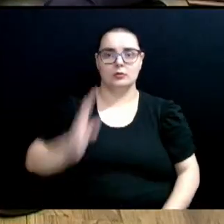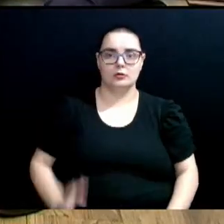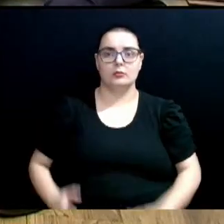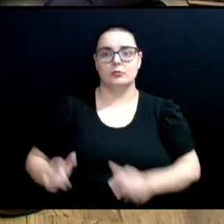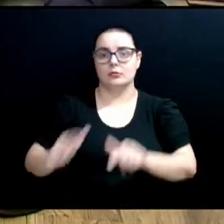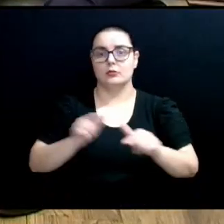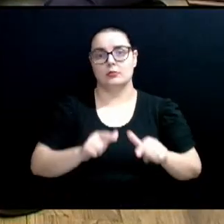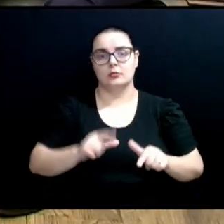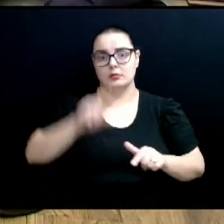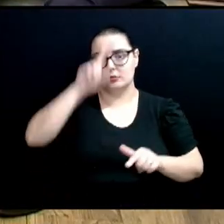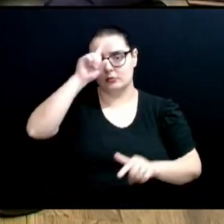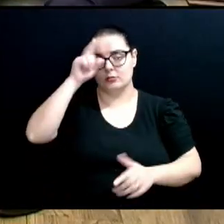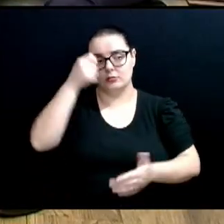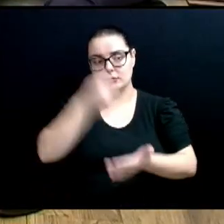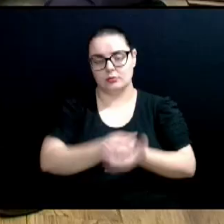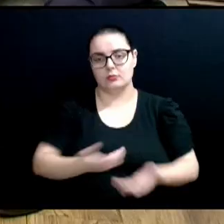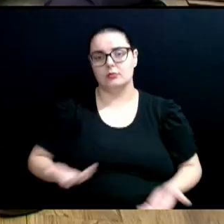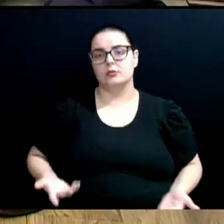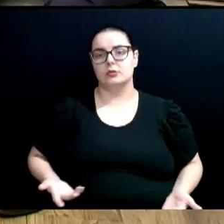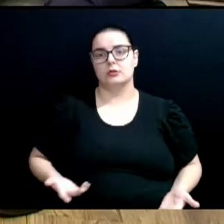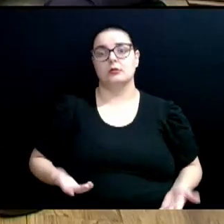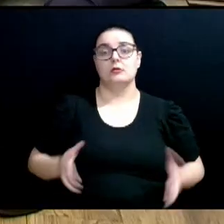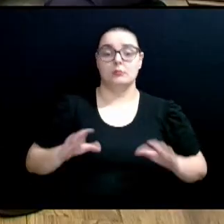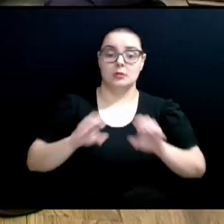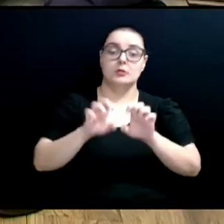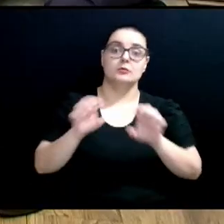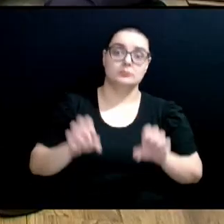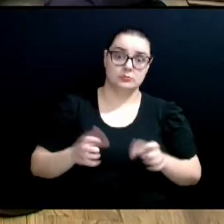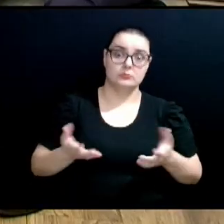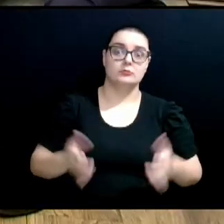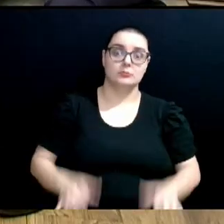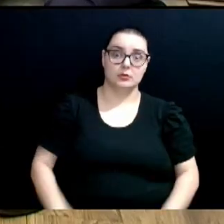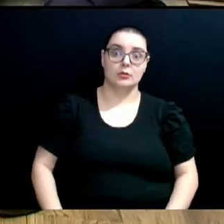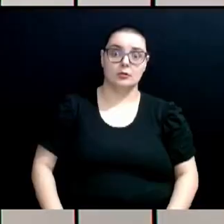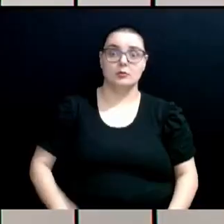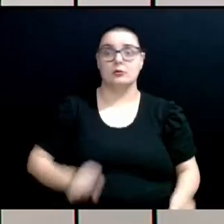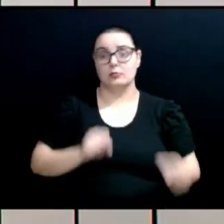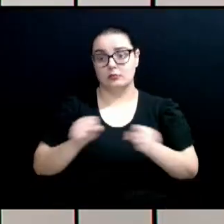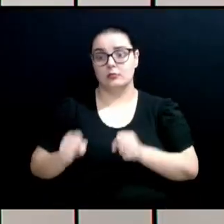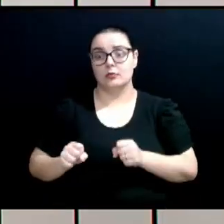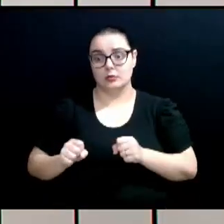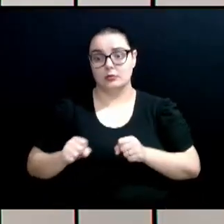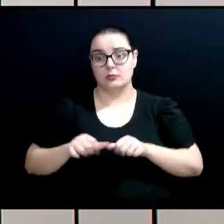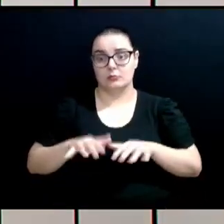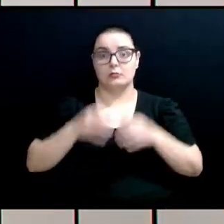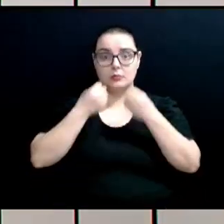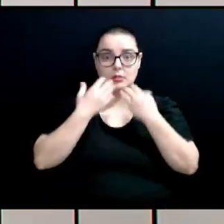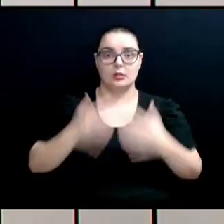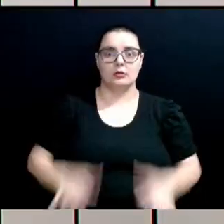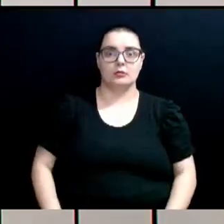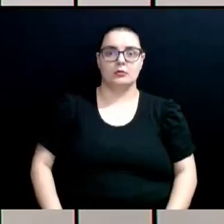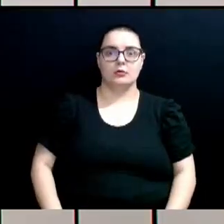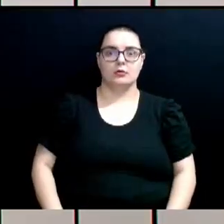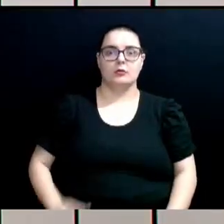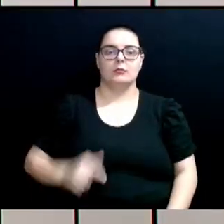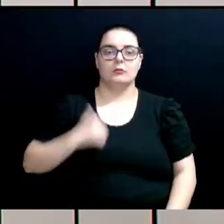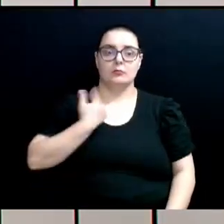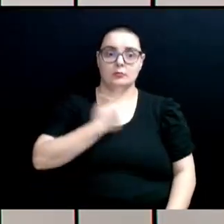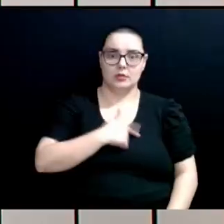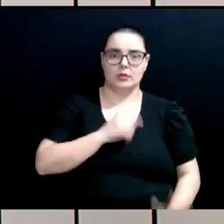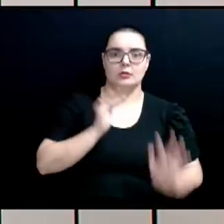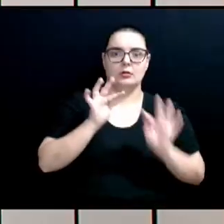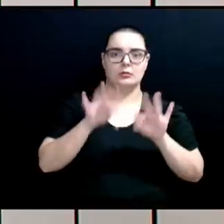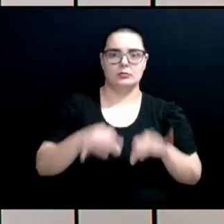poder. Mas estruturalmente, ele é um poder relativamente bem distribuído, né? Para a gente poder encerrar, deixa uma